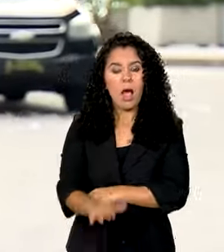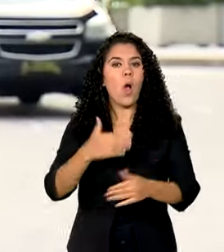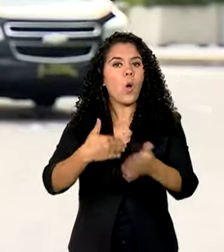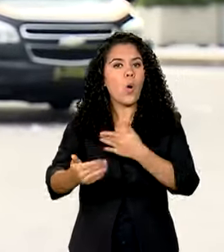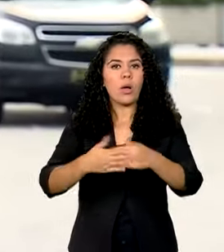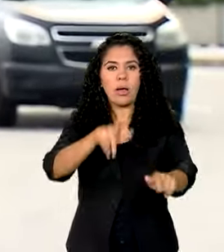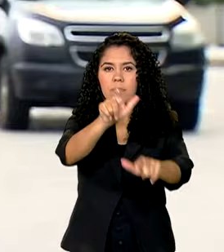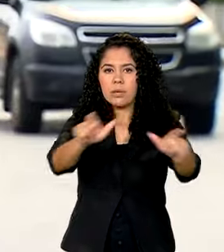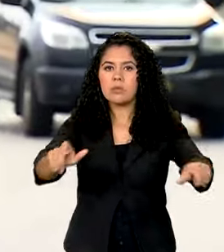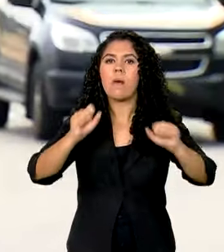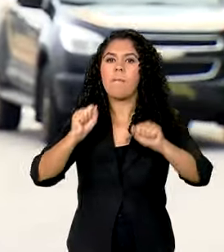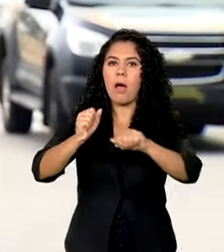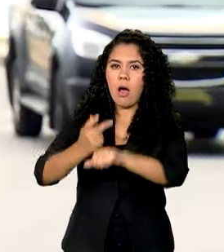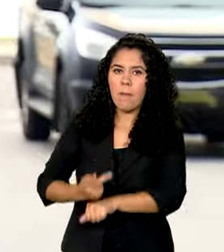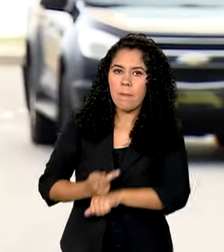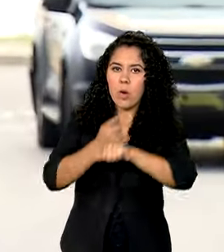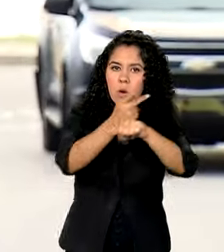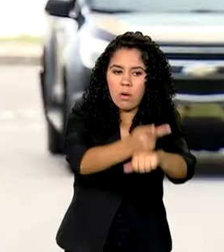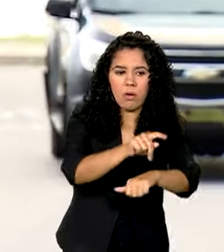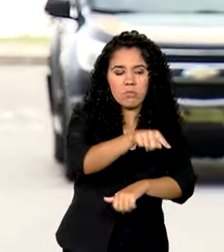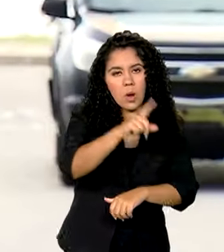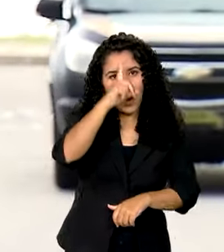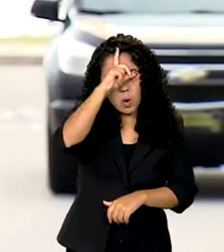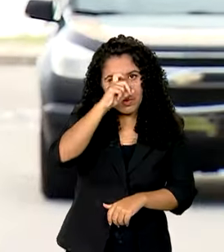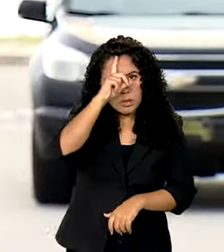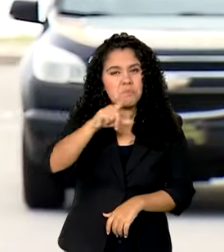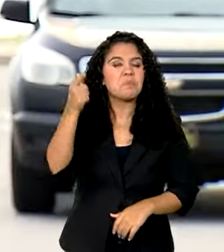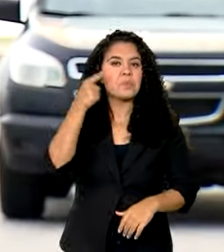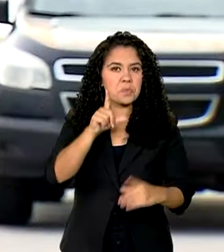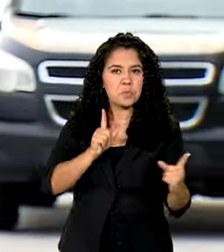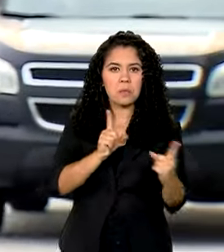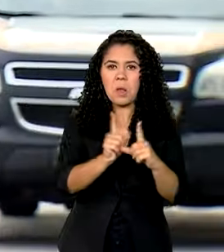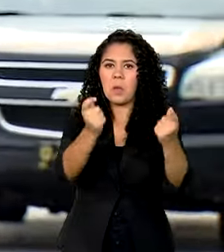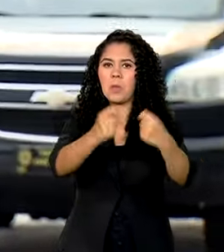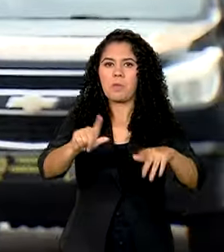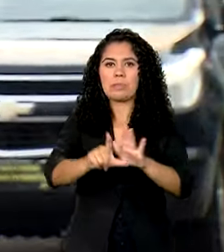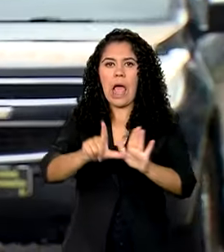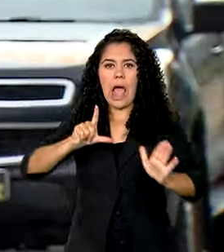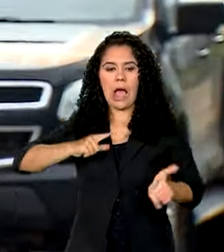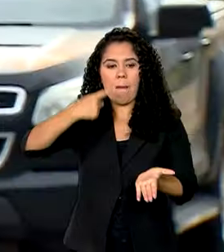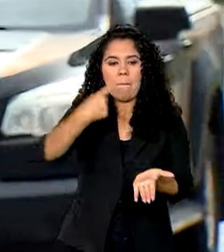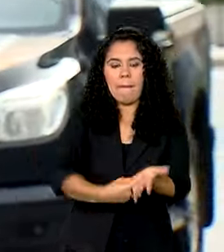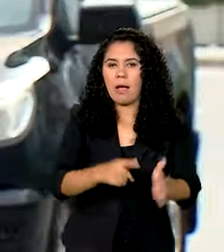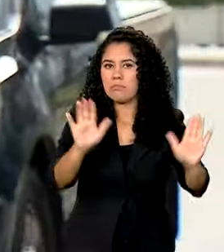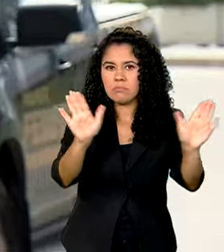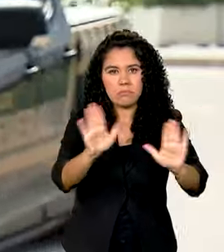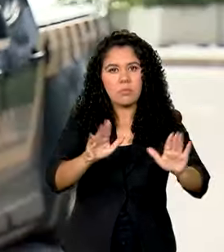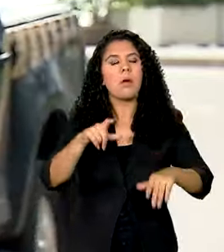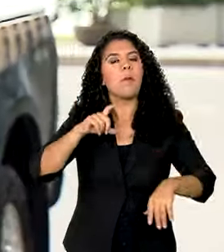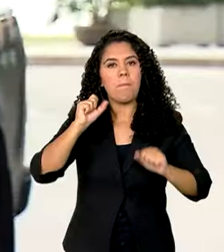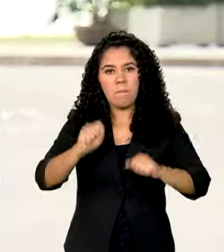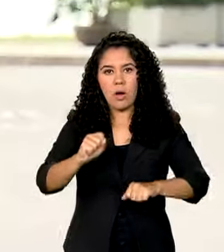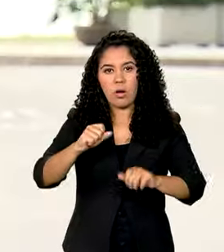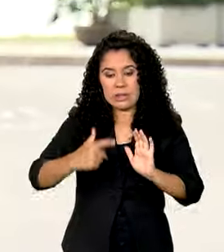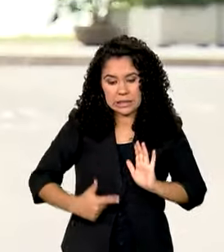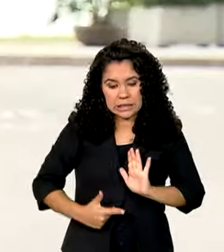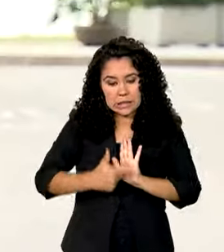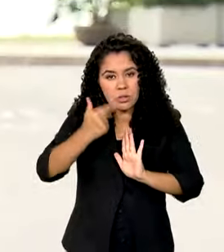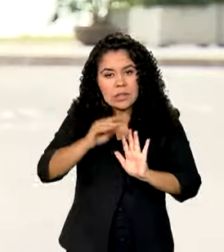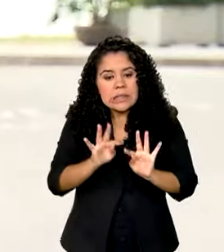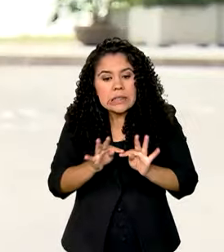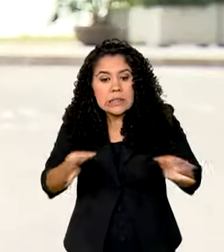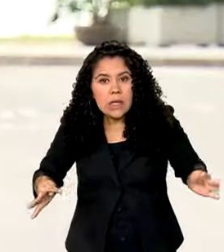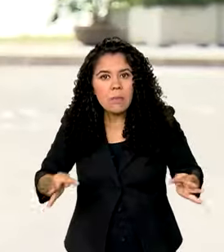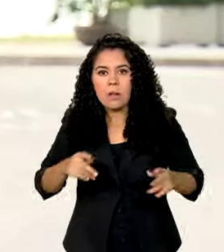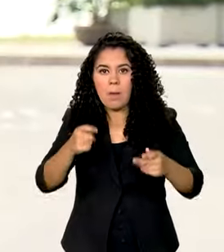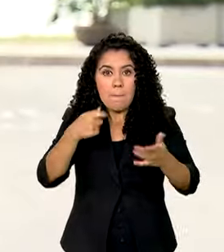ir até o hospital que vai ser atendido, não precisa marcar consulta e nem marcar para fazer algum procedimento cirúrgico simples.